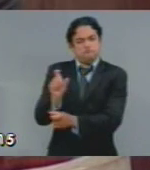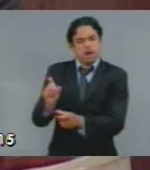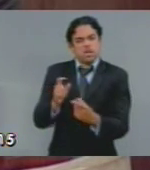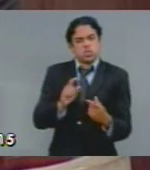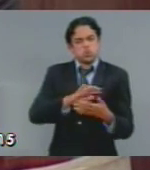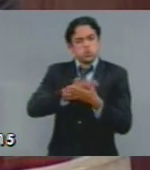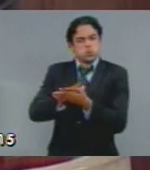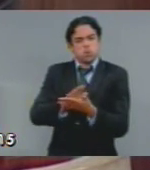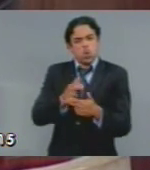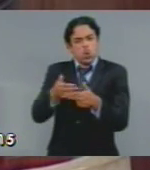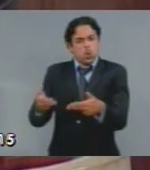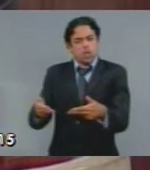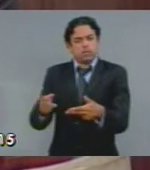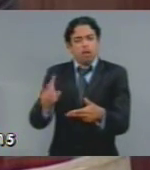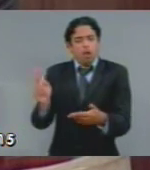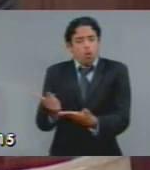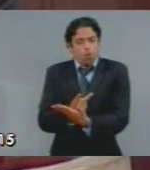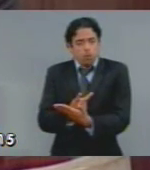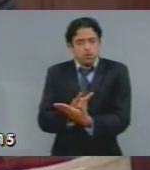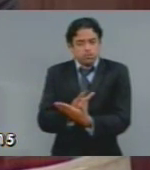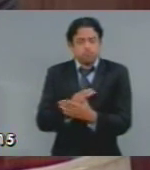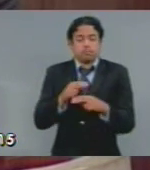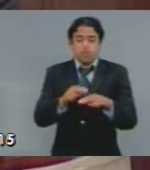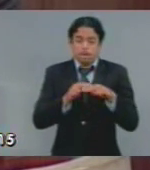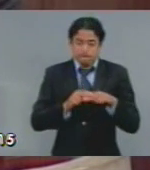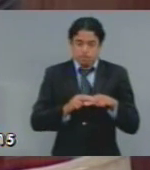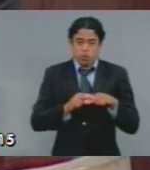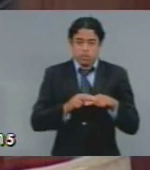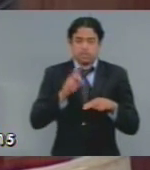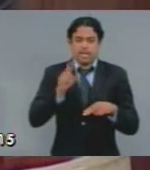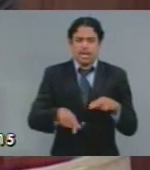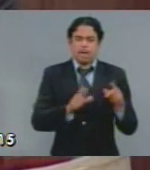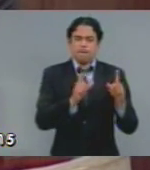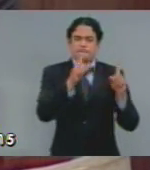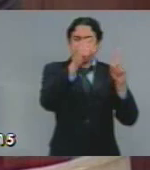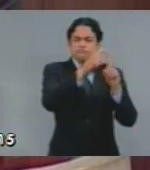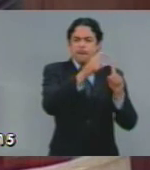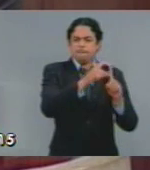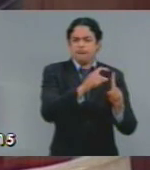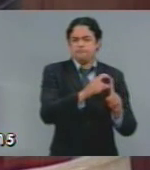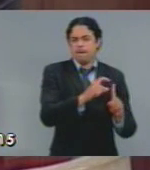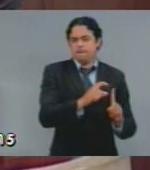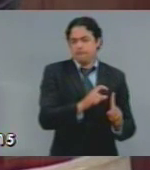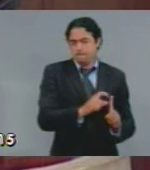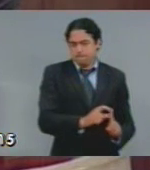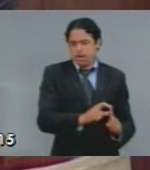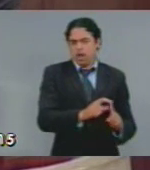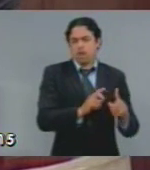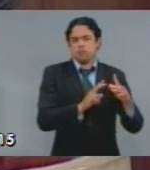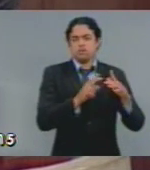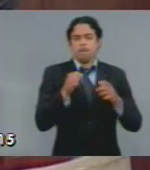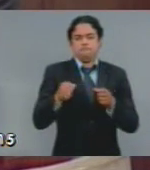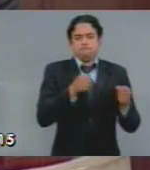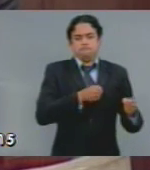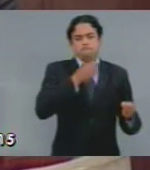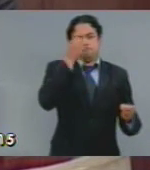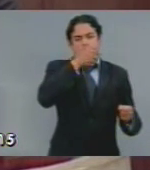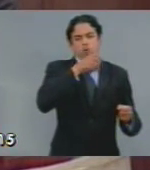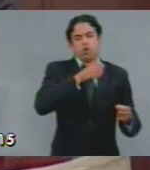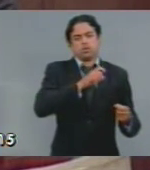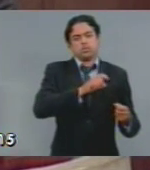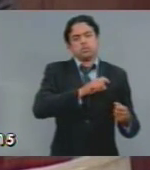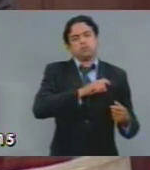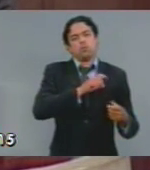e criminalização. Basta ler as palavras duras do vocabulário punitivo do pensamento autoritário para avaliarmos